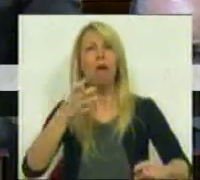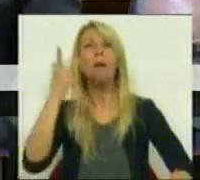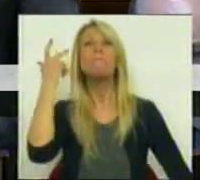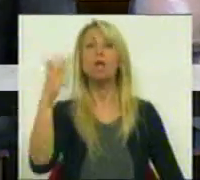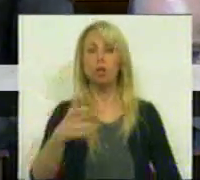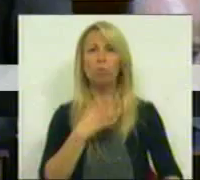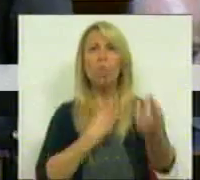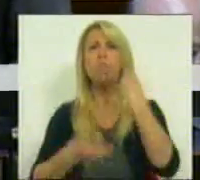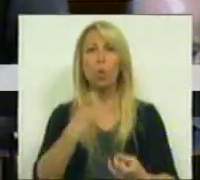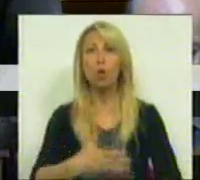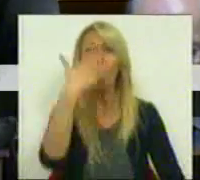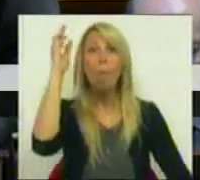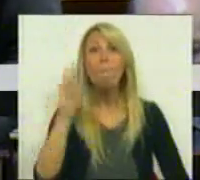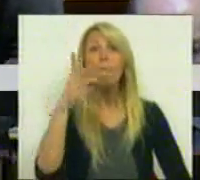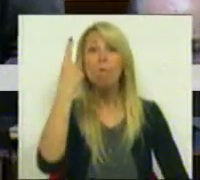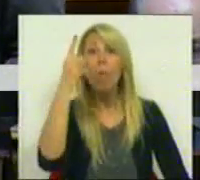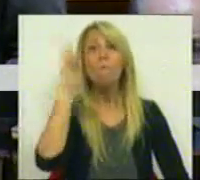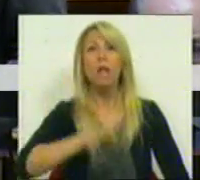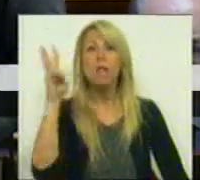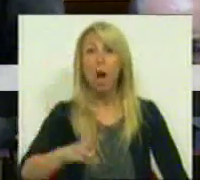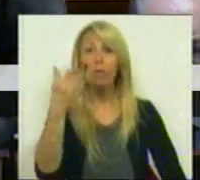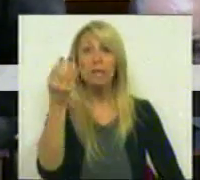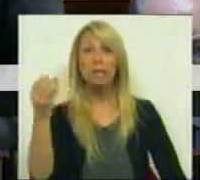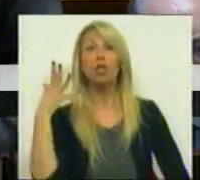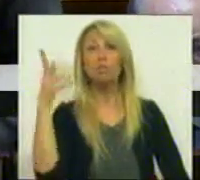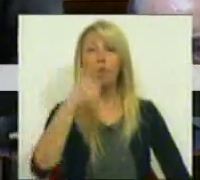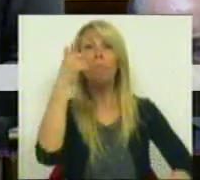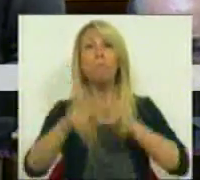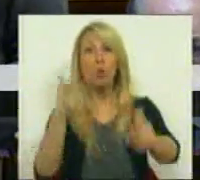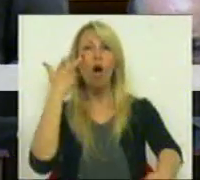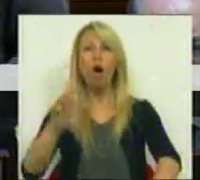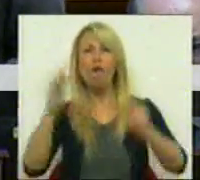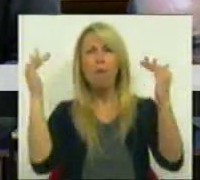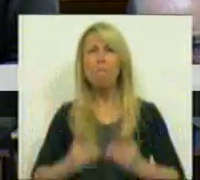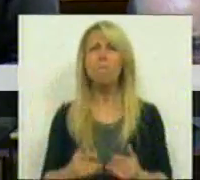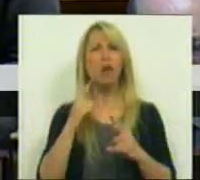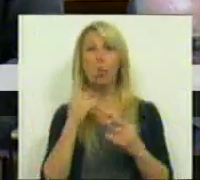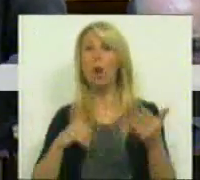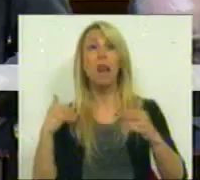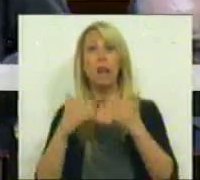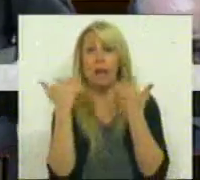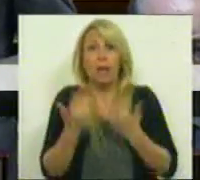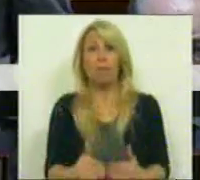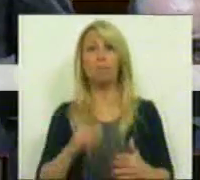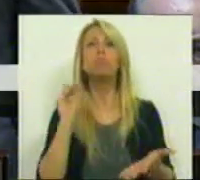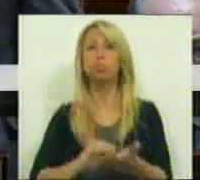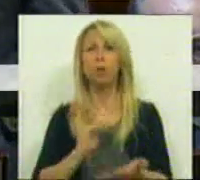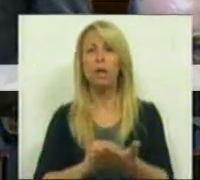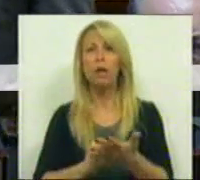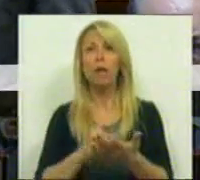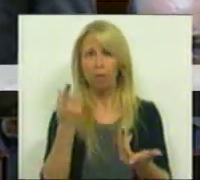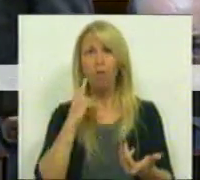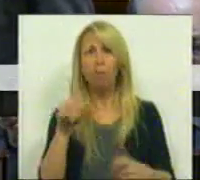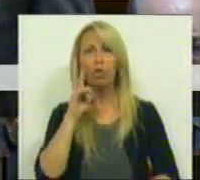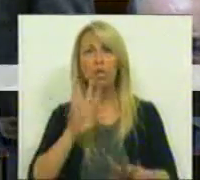de 1.700.000 pessoas que têm uma pensão inferior ao limiar da pobreza, têm uma proteção social